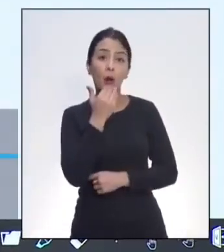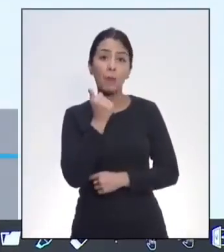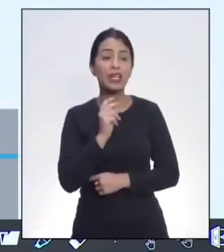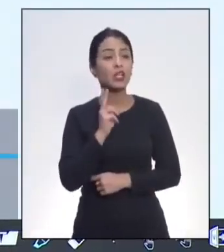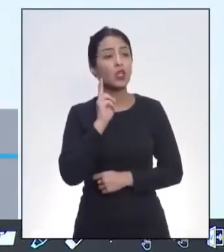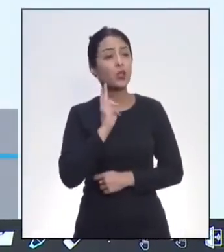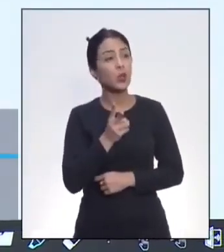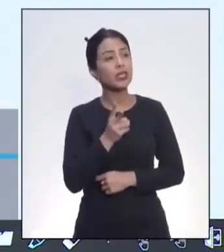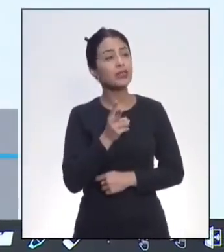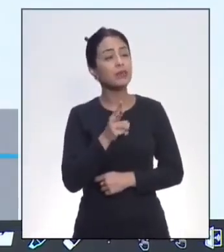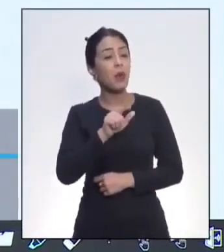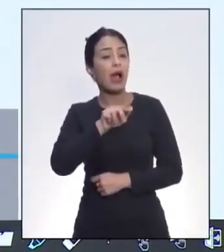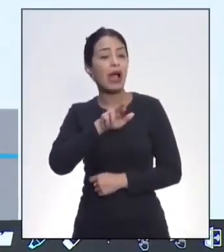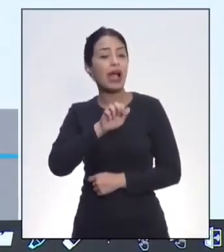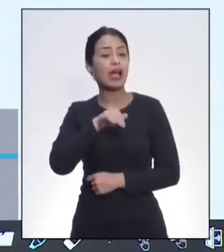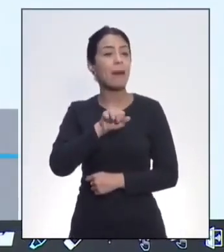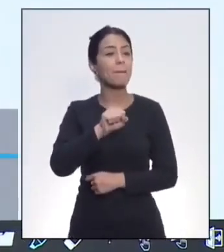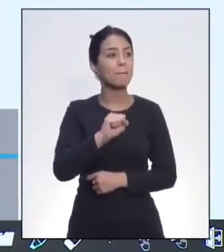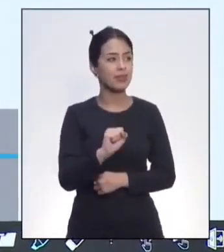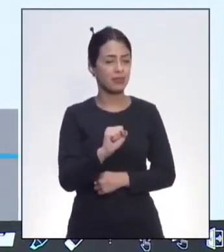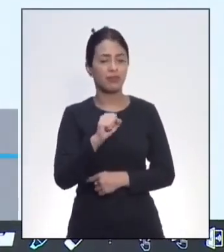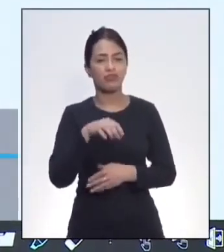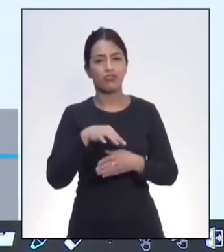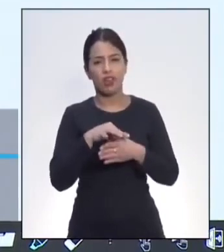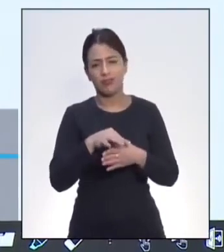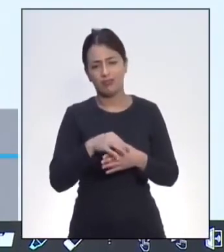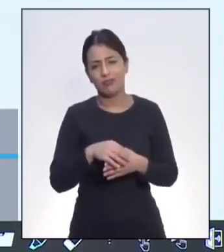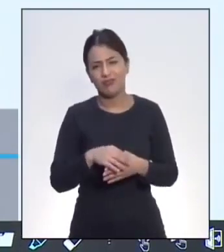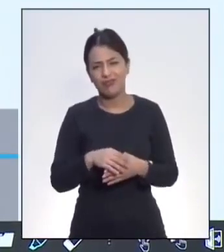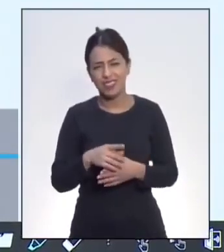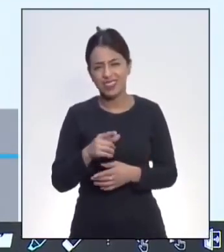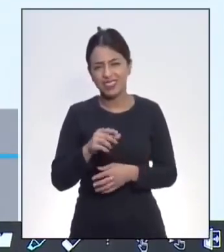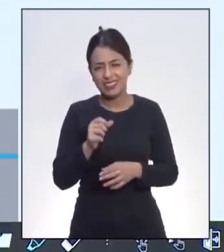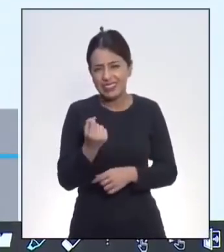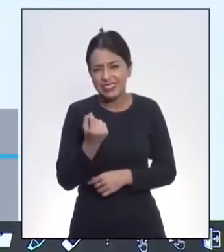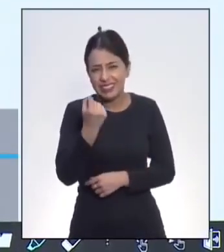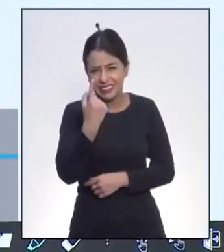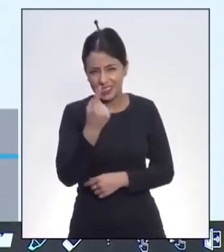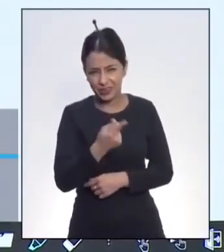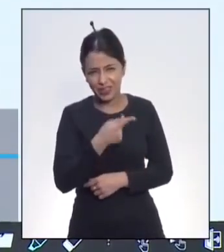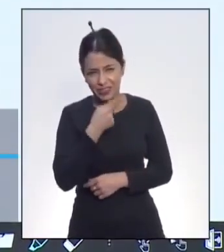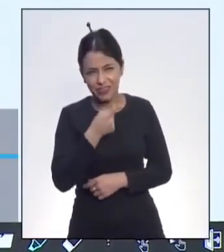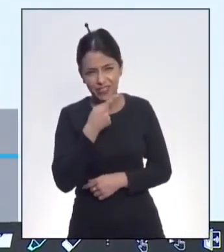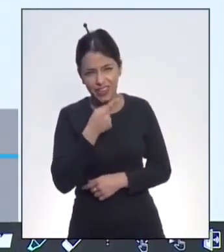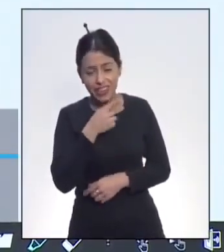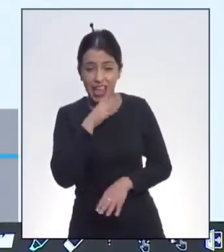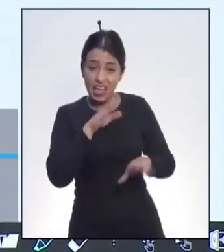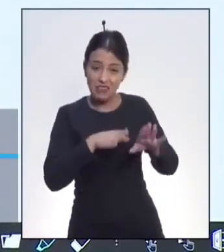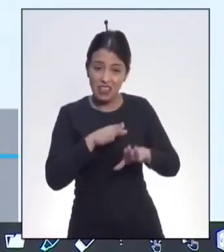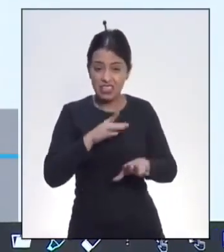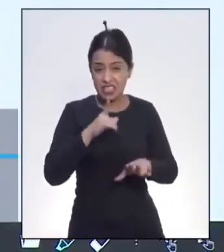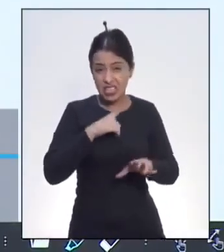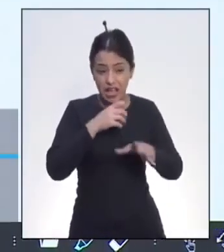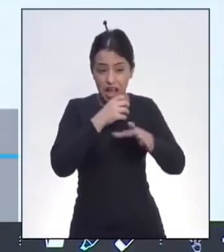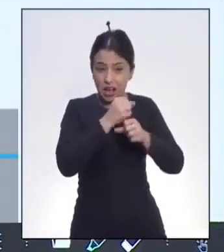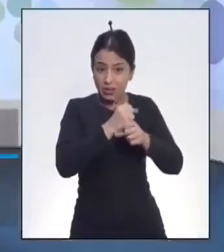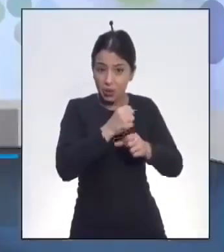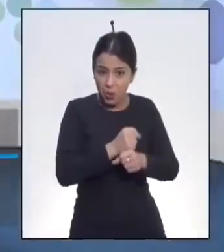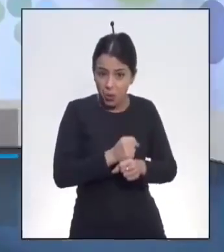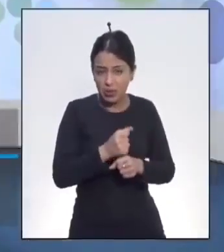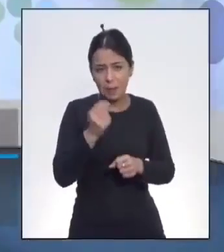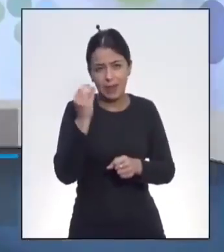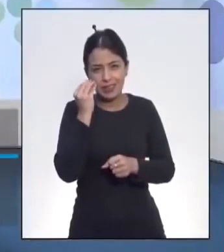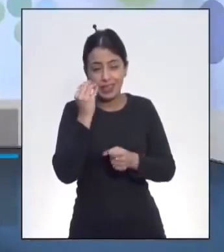2.000 gramas de carne. Não tem muito sentido. Se bem que o pessoal faz uma conta para o churrasco, né? Para